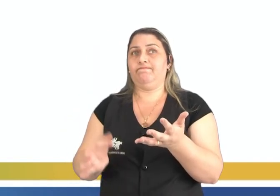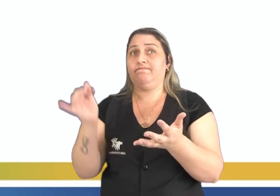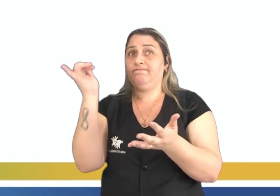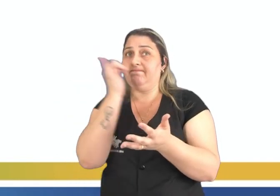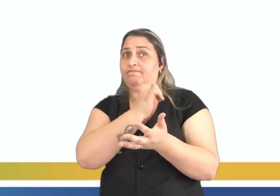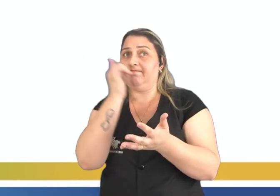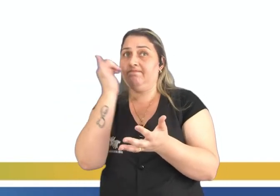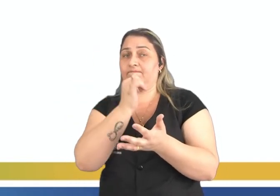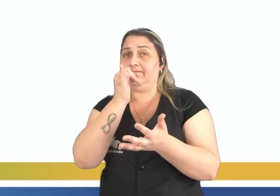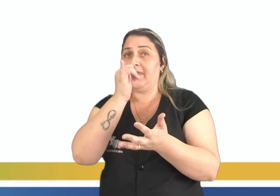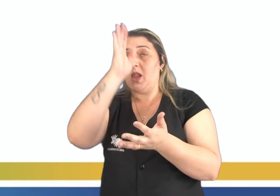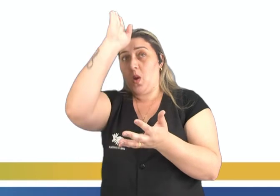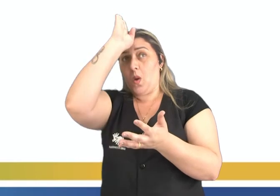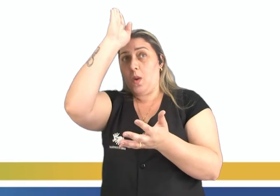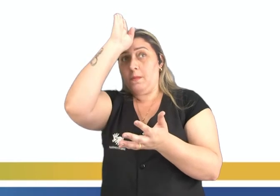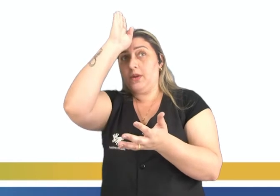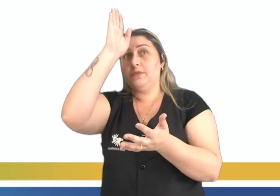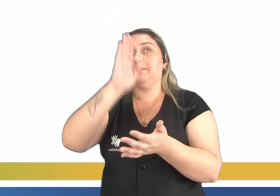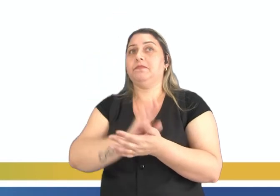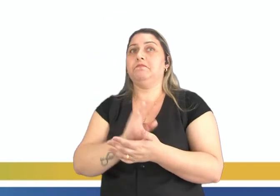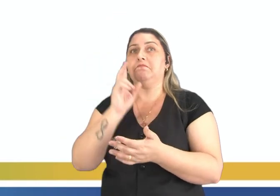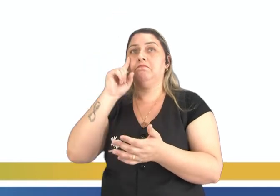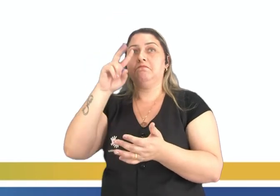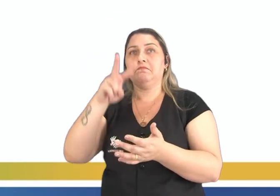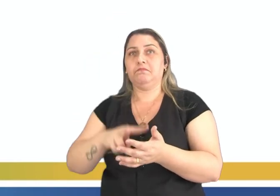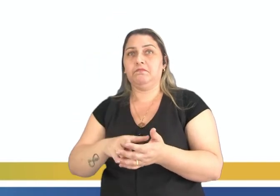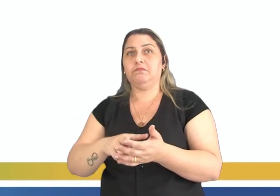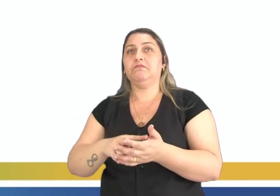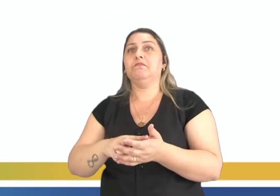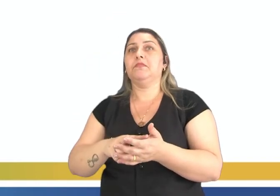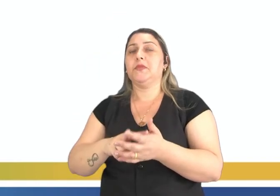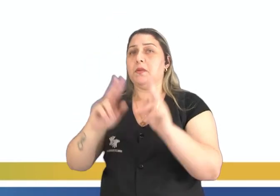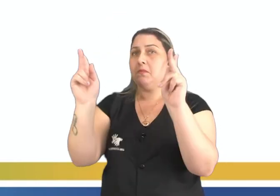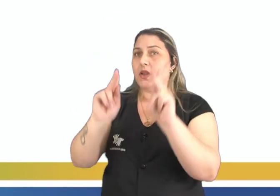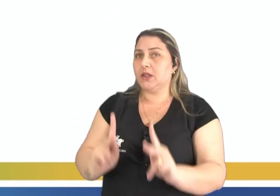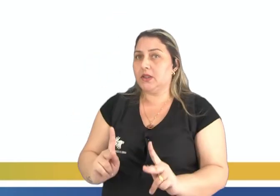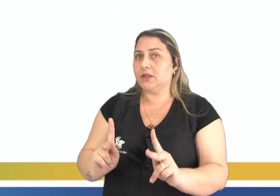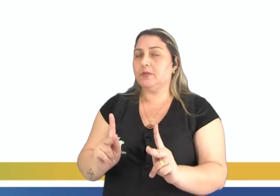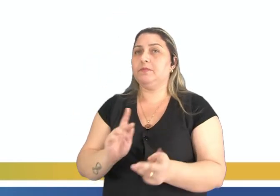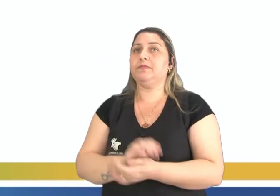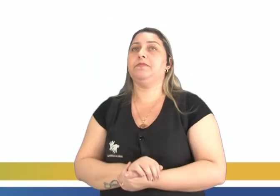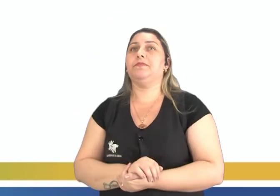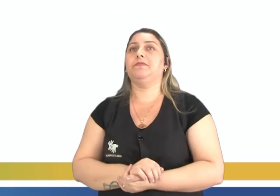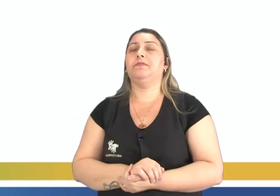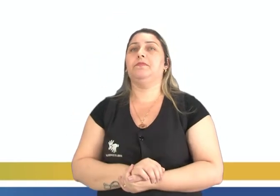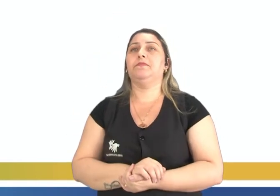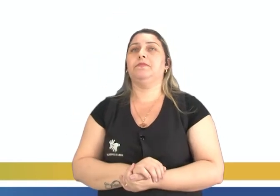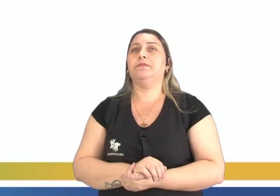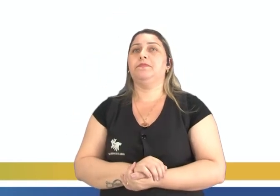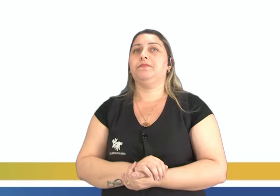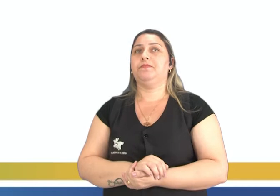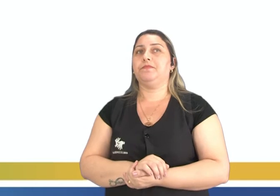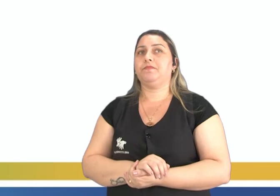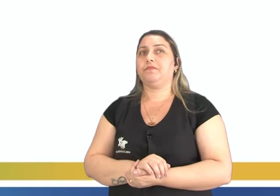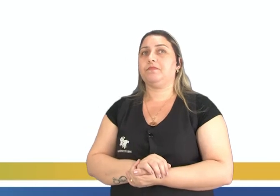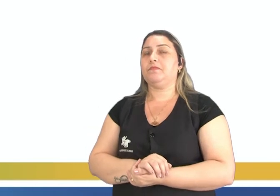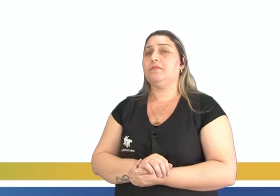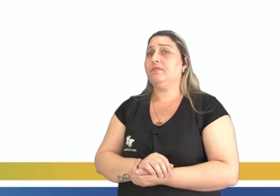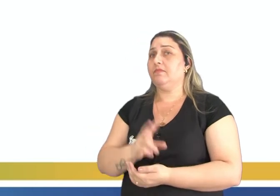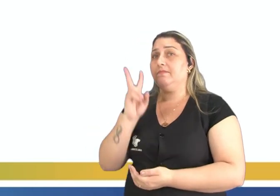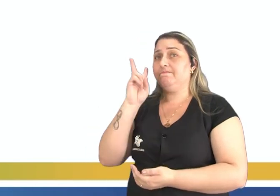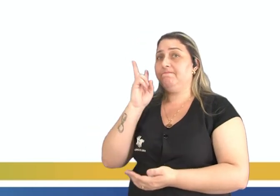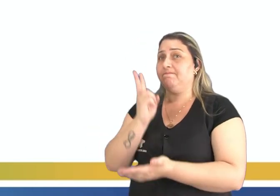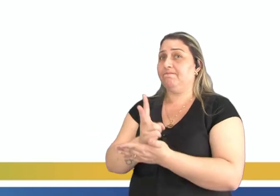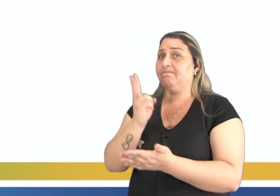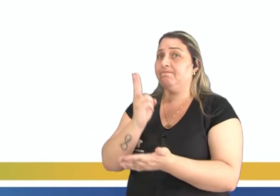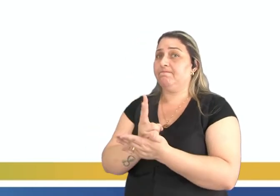D, apresenta uma baixa visibilidade para proferir discursos de paz. A gente tem que sempre estar atento ao que